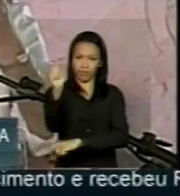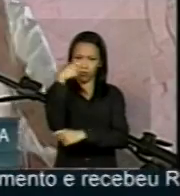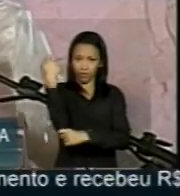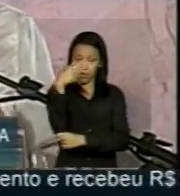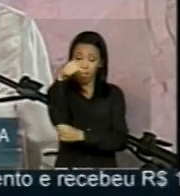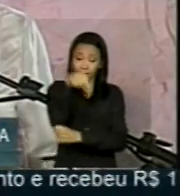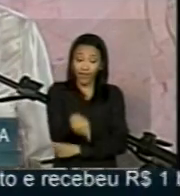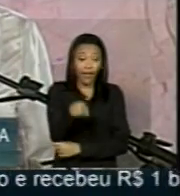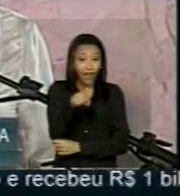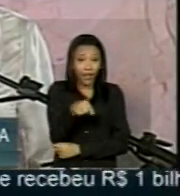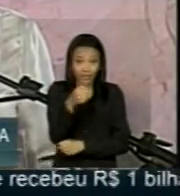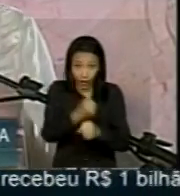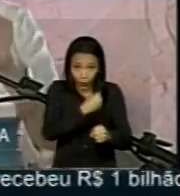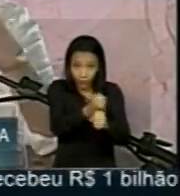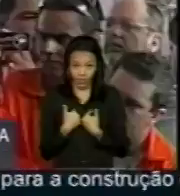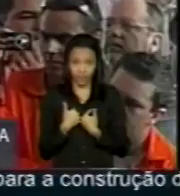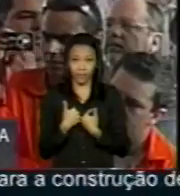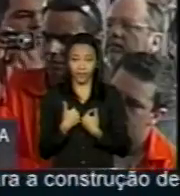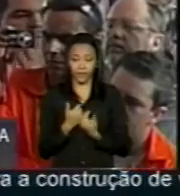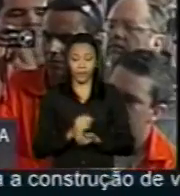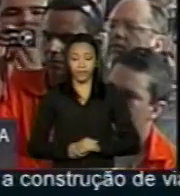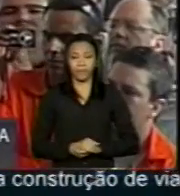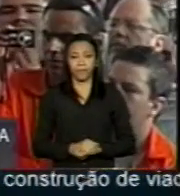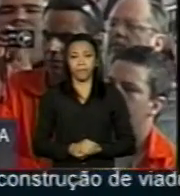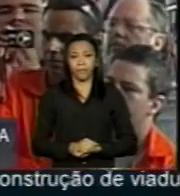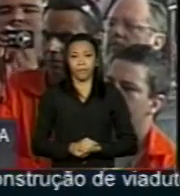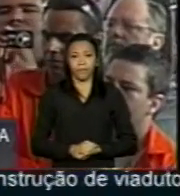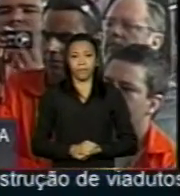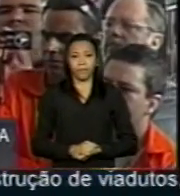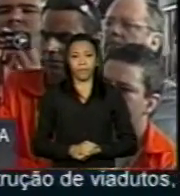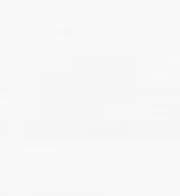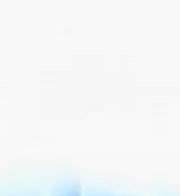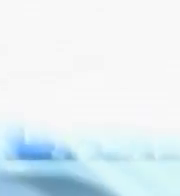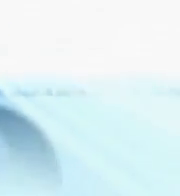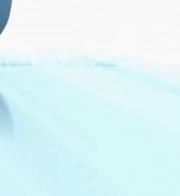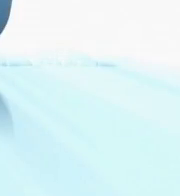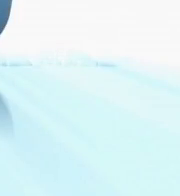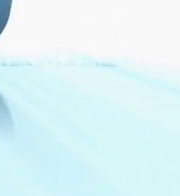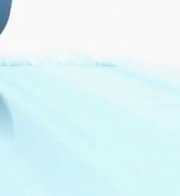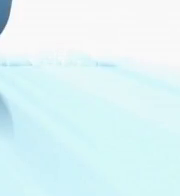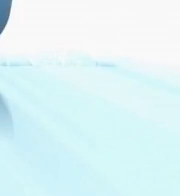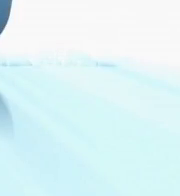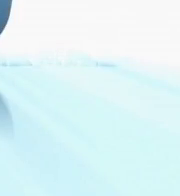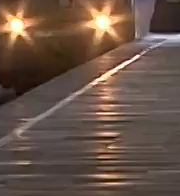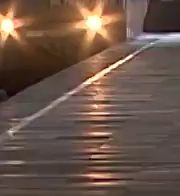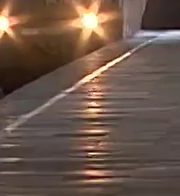Investimento foi de R$1 bilhão. Rodovia abre ao público amanhã.